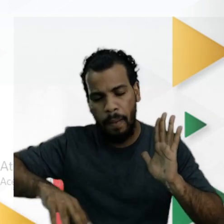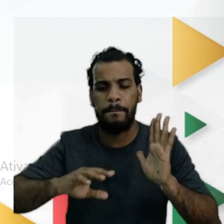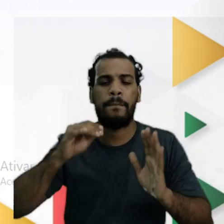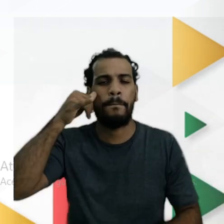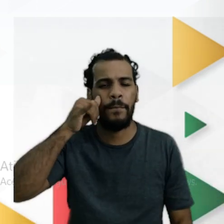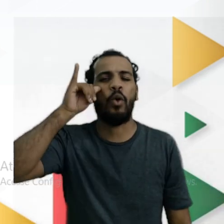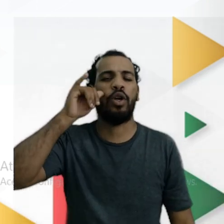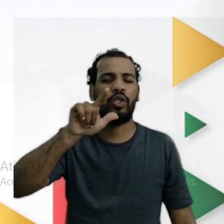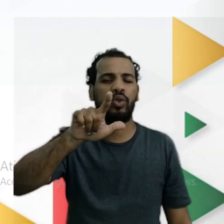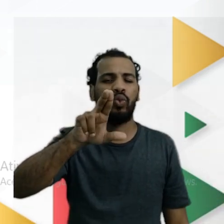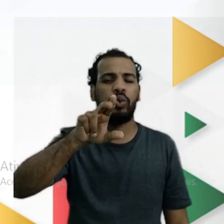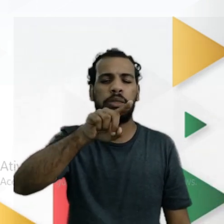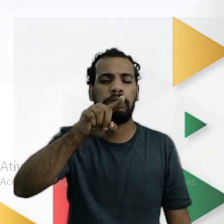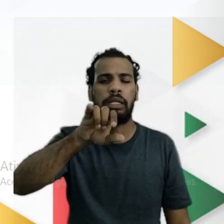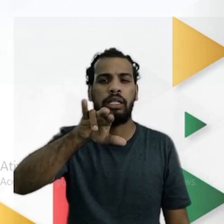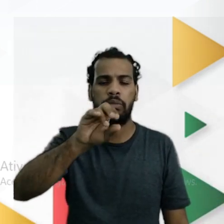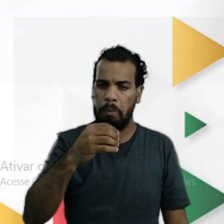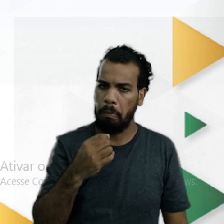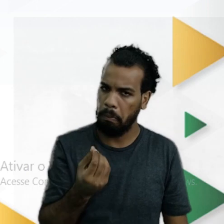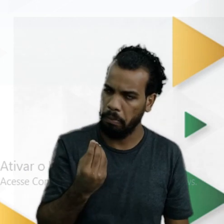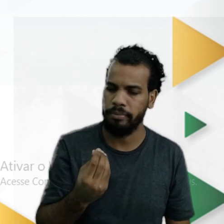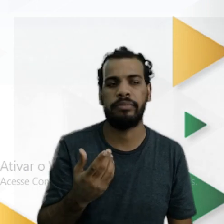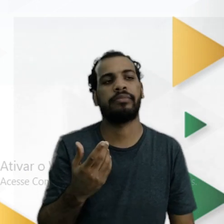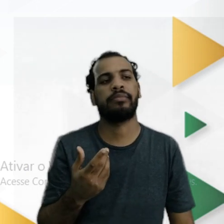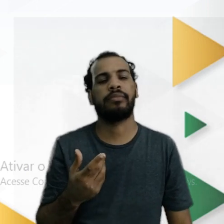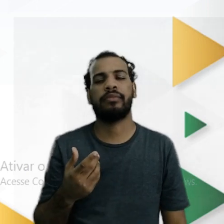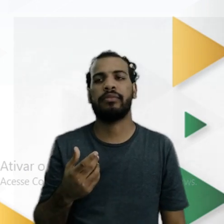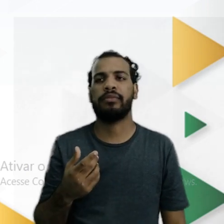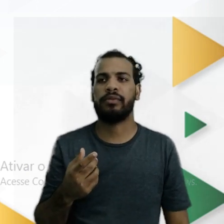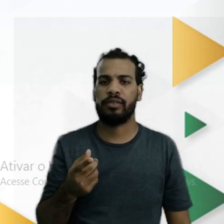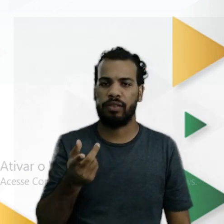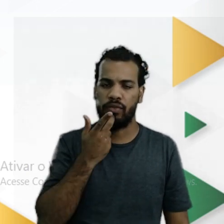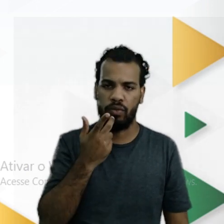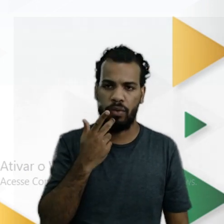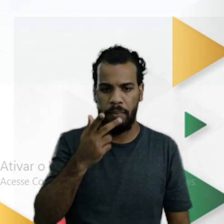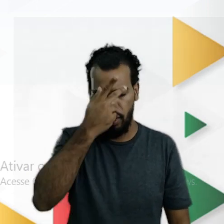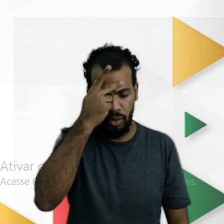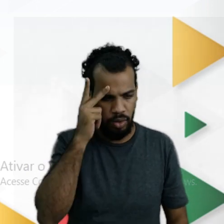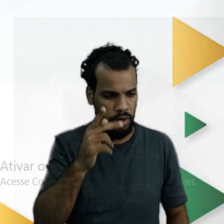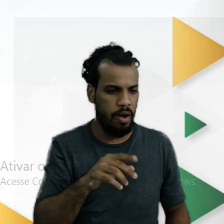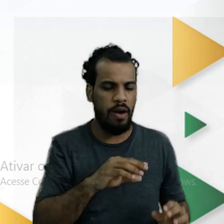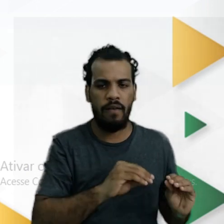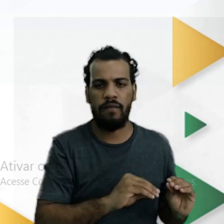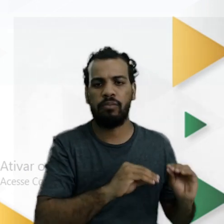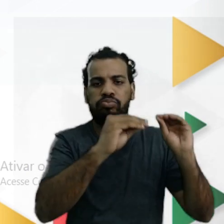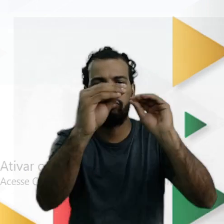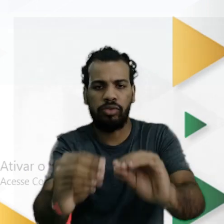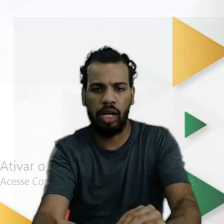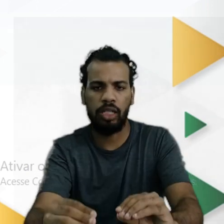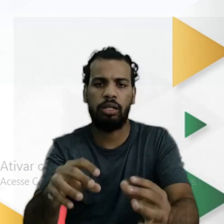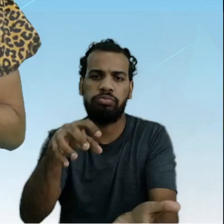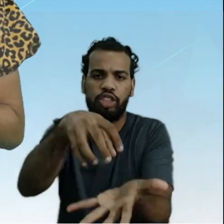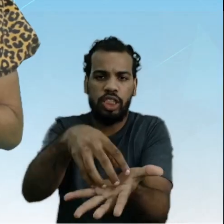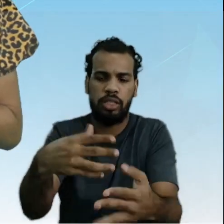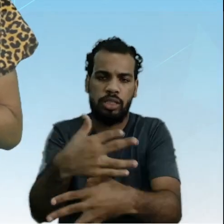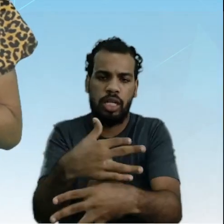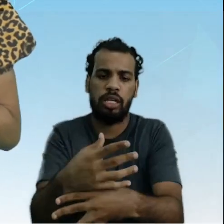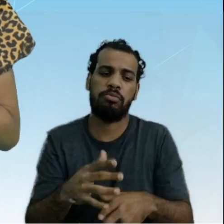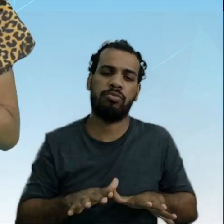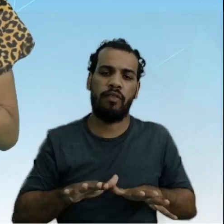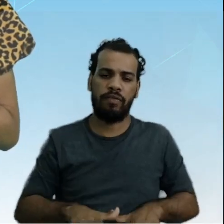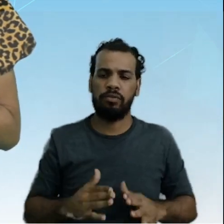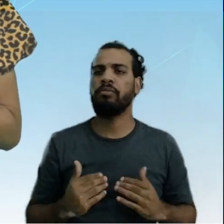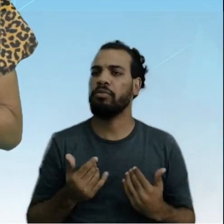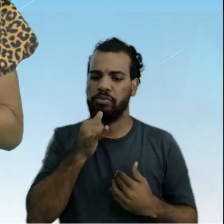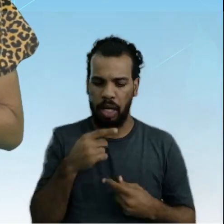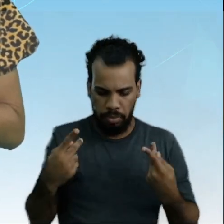luzeiro, não é isso? Eu achei interessante, professora, só comentando aí a questão dos que saem e os que Que ficam na ficam. resistência. Quer dizer, eu não vou sair